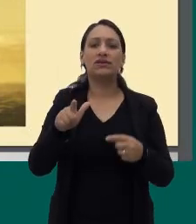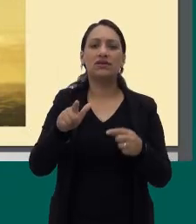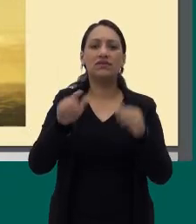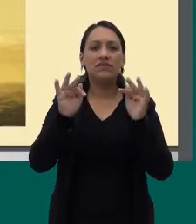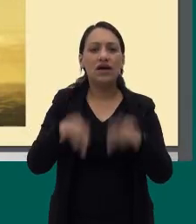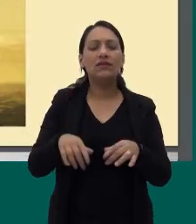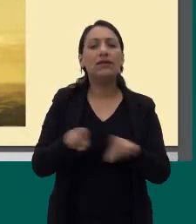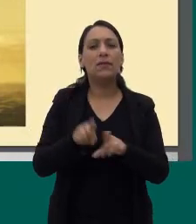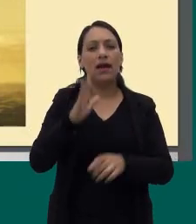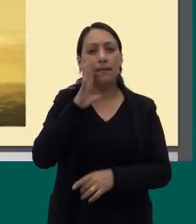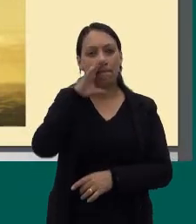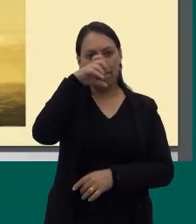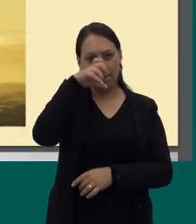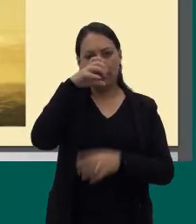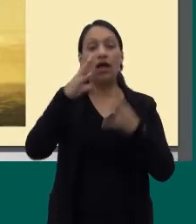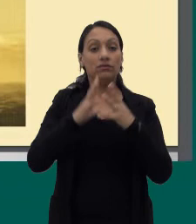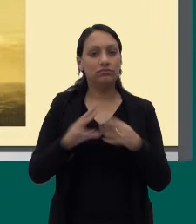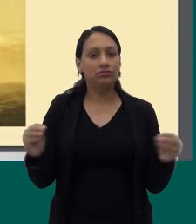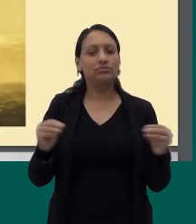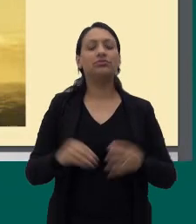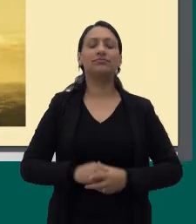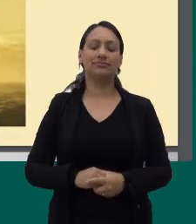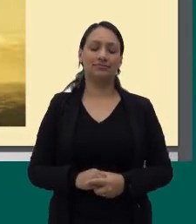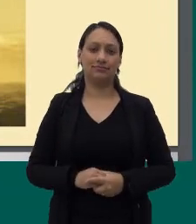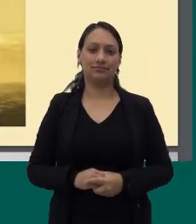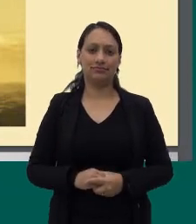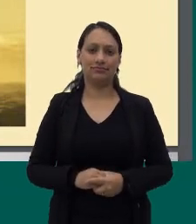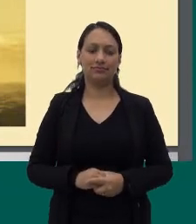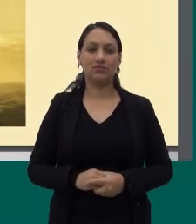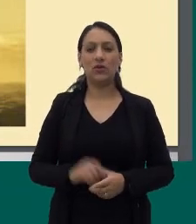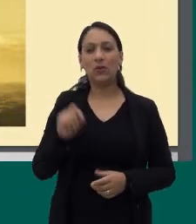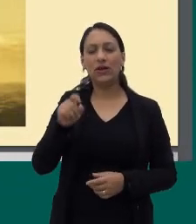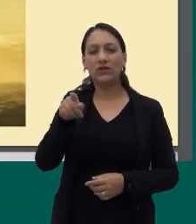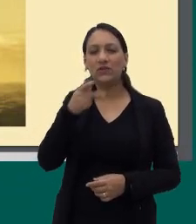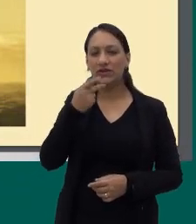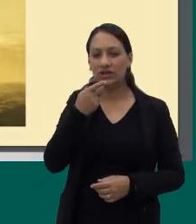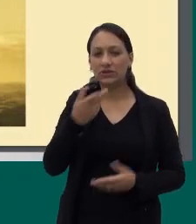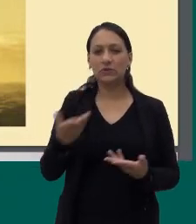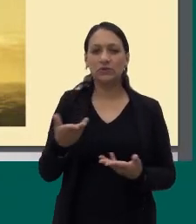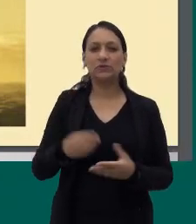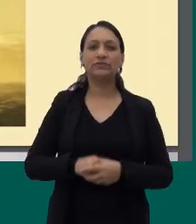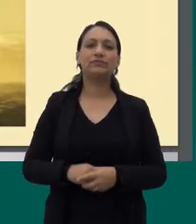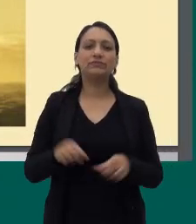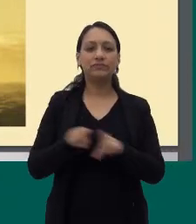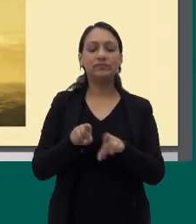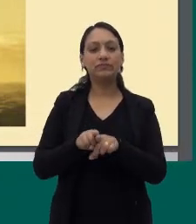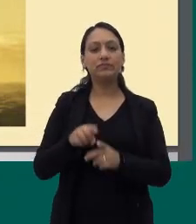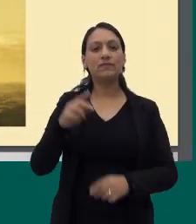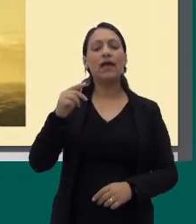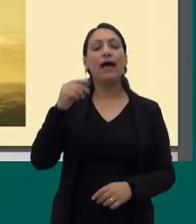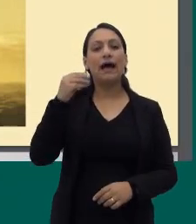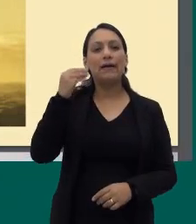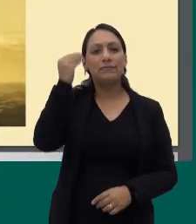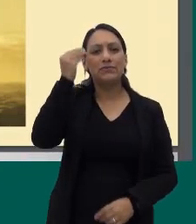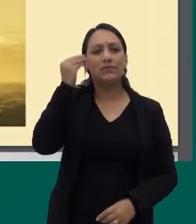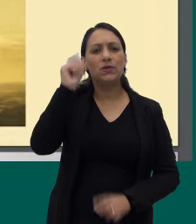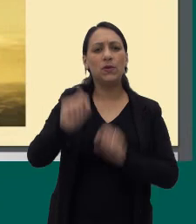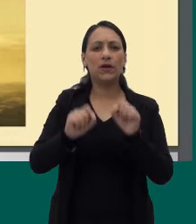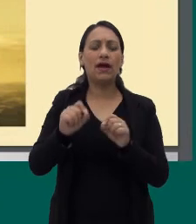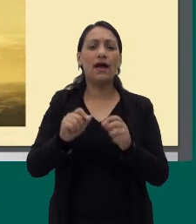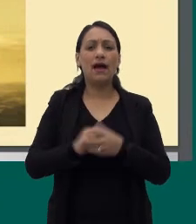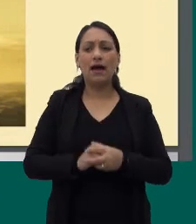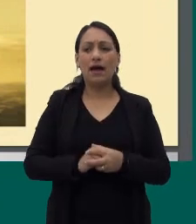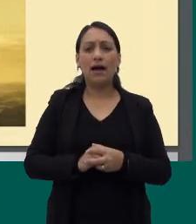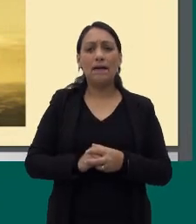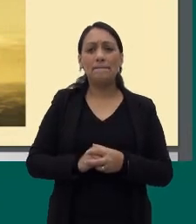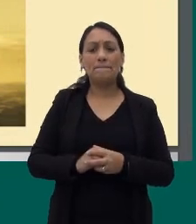dessa resistência, né? E Ju, acho que tu tá falando que, né, a psicoterapia nada mais é do que o sujeito falar sobre